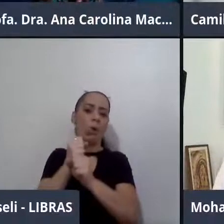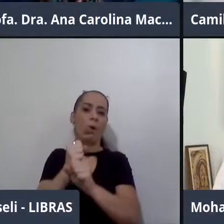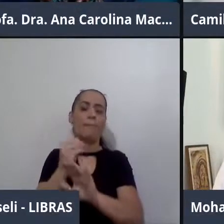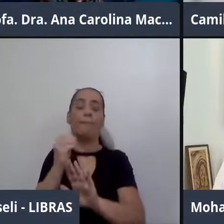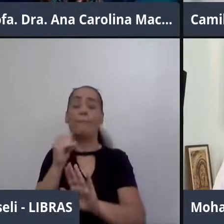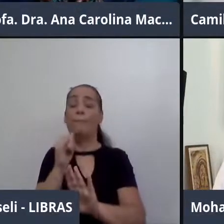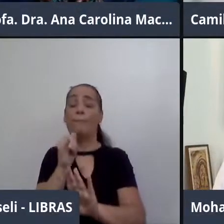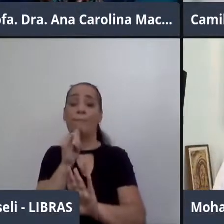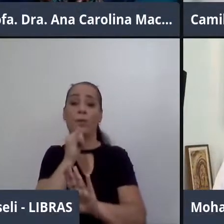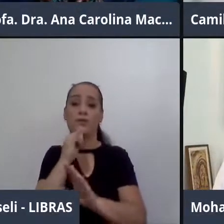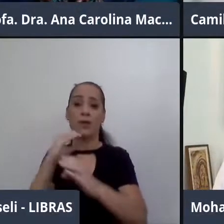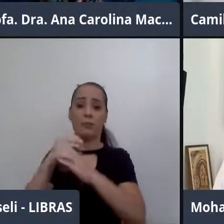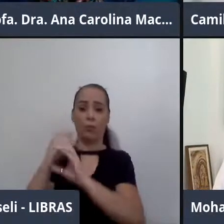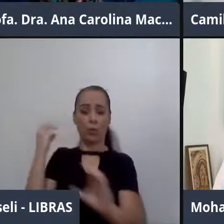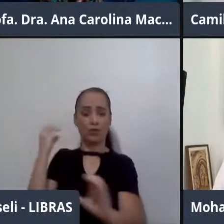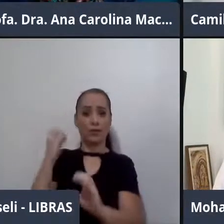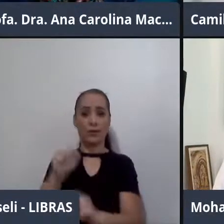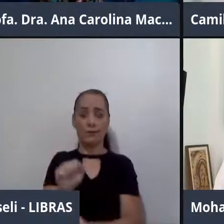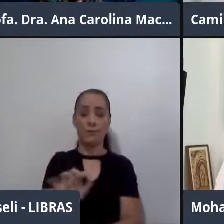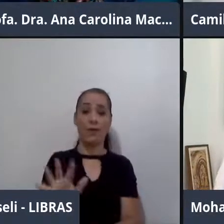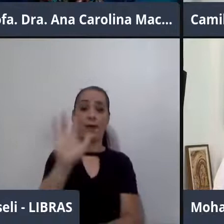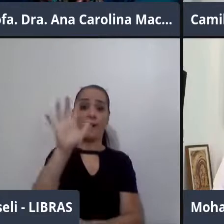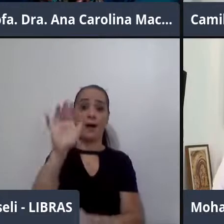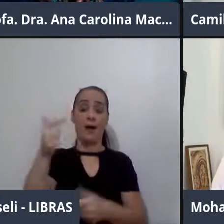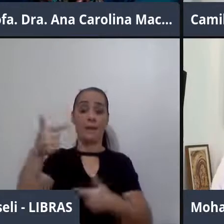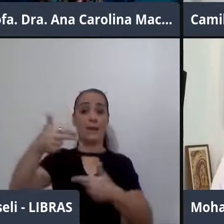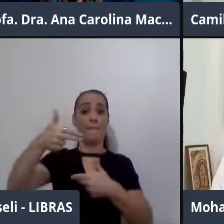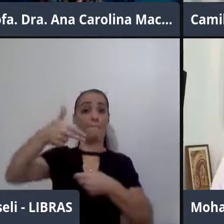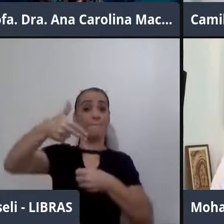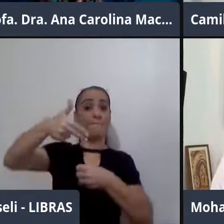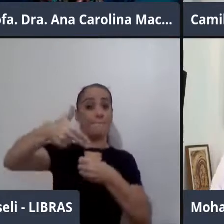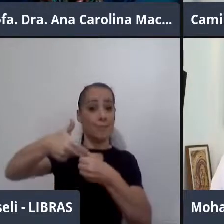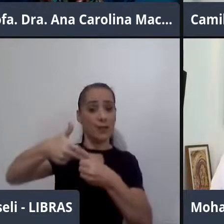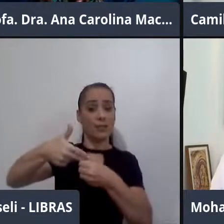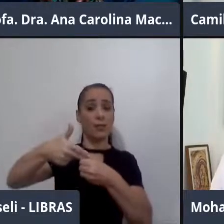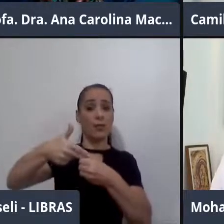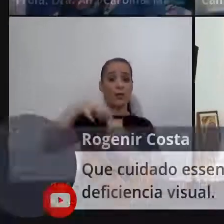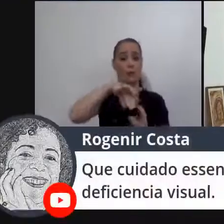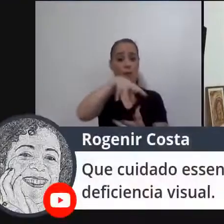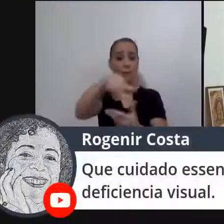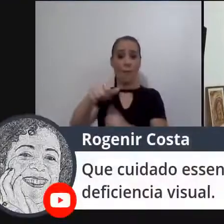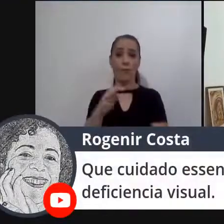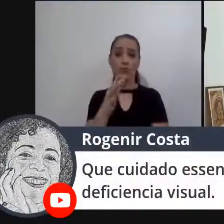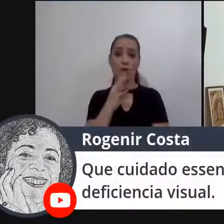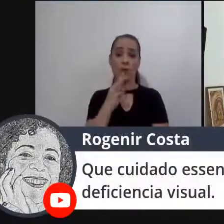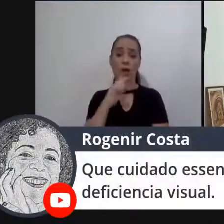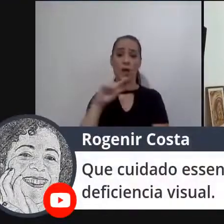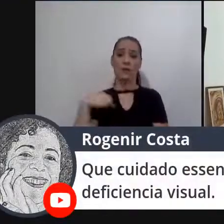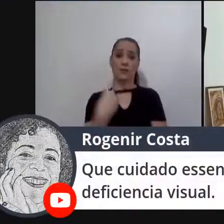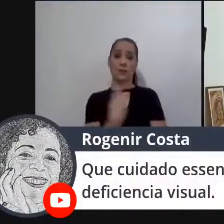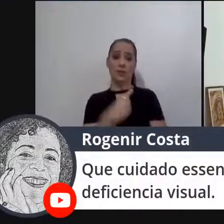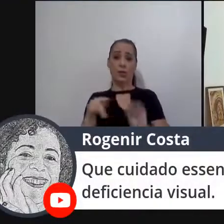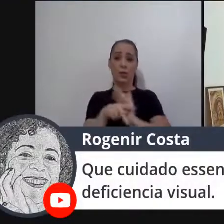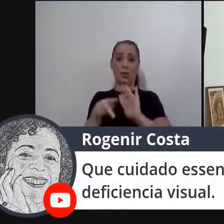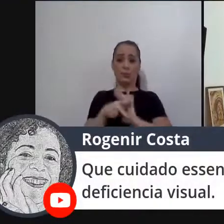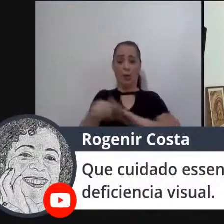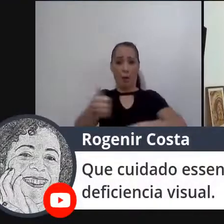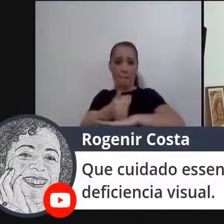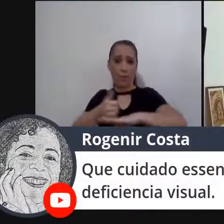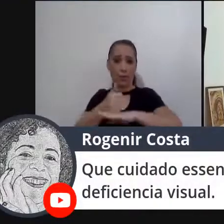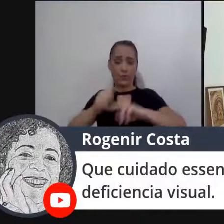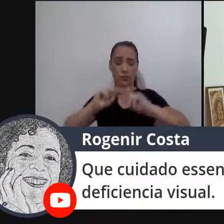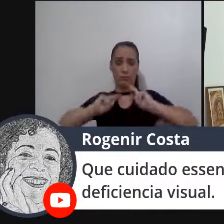que a Venezuela é conhecida internacionalmente. Nós estamos deixando de aproveitar este capital humano por causa do impasse